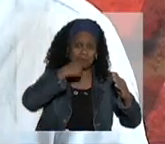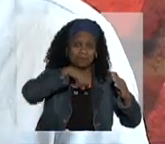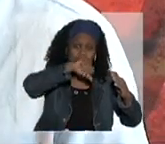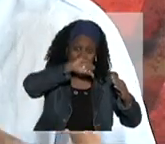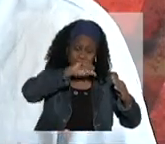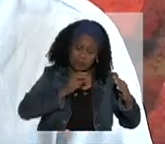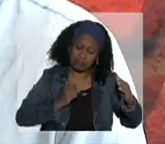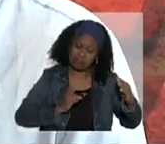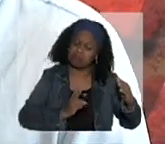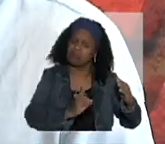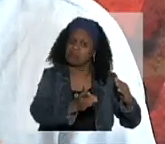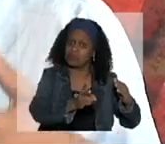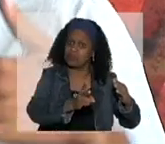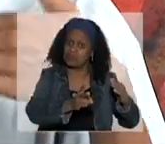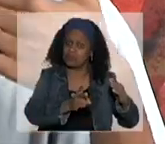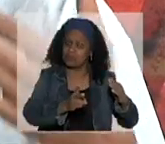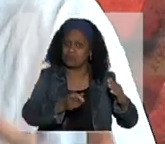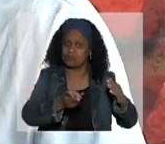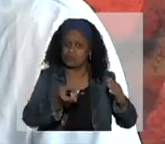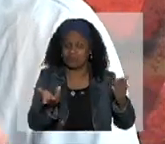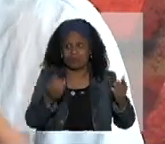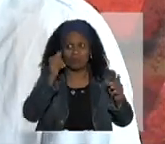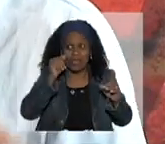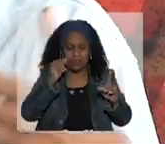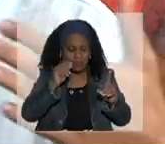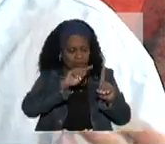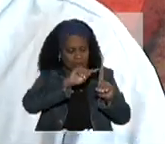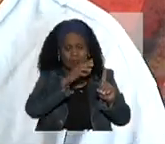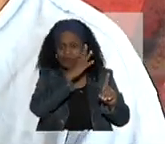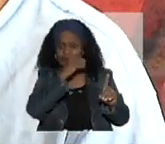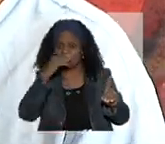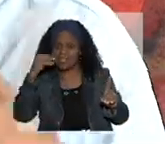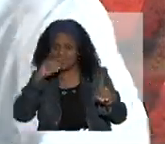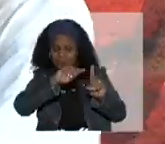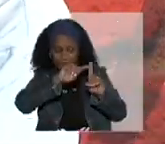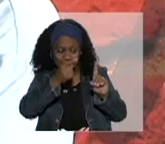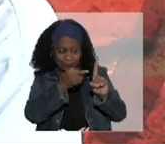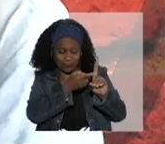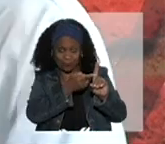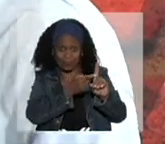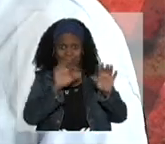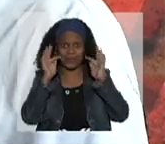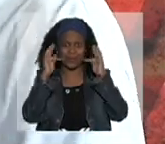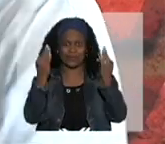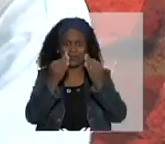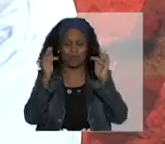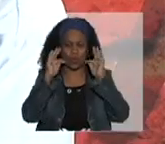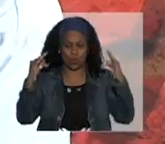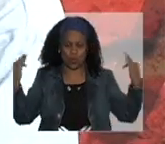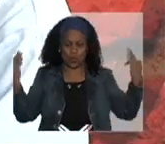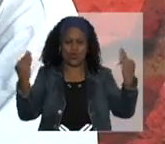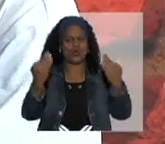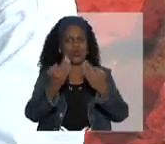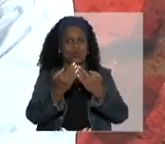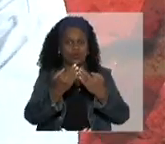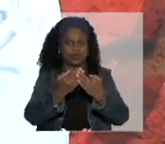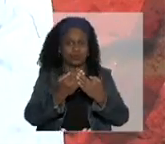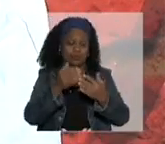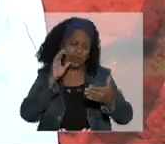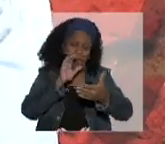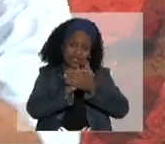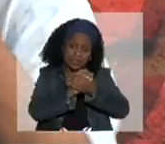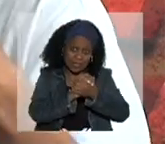ficando na casa dos pais. Com a gravidez, às vezes ocorre gravidez na adolescência que amplia a família, às vezes os